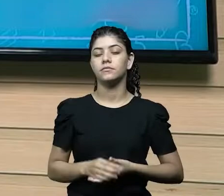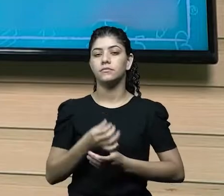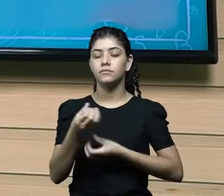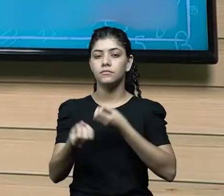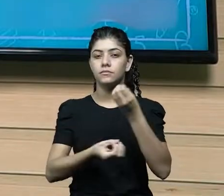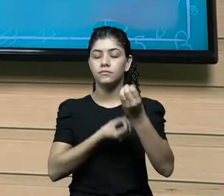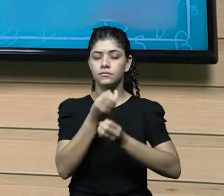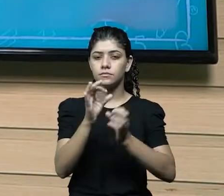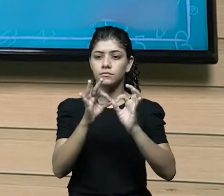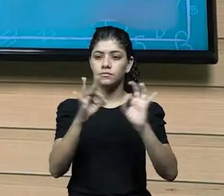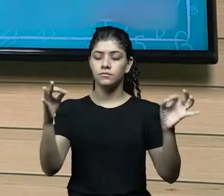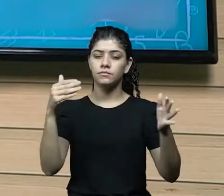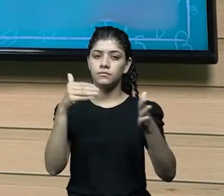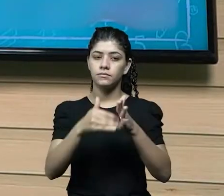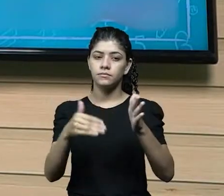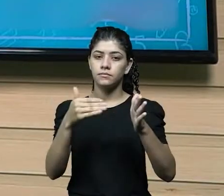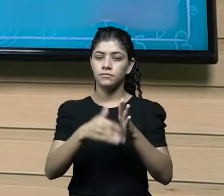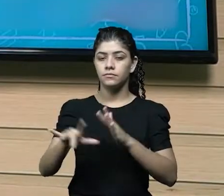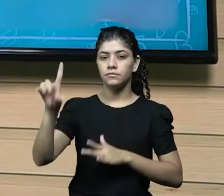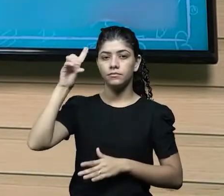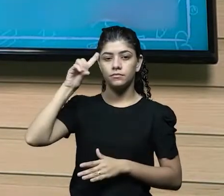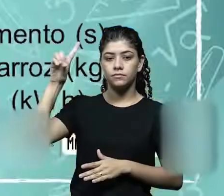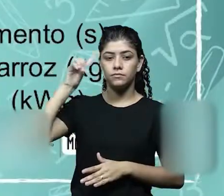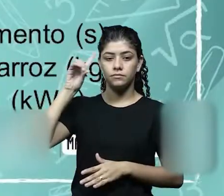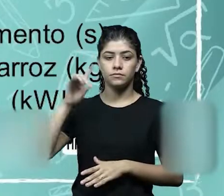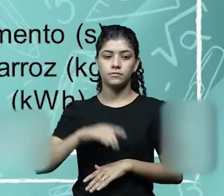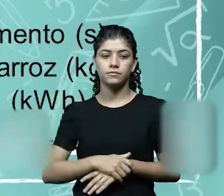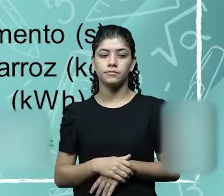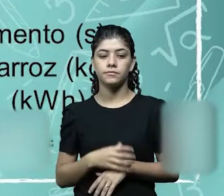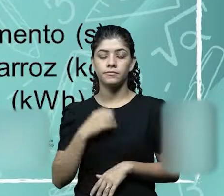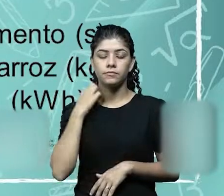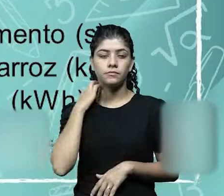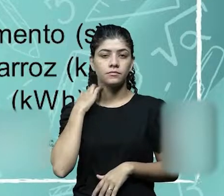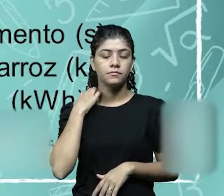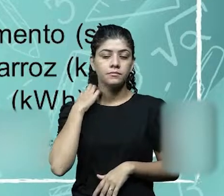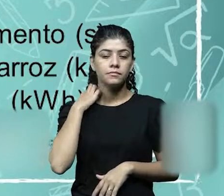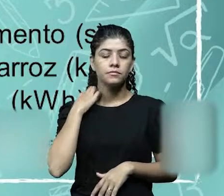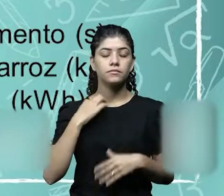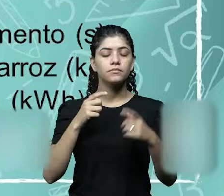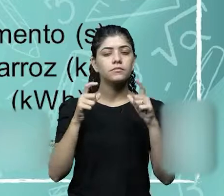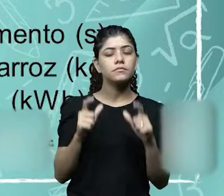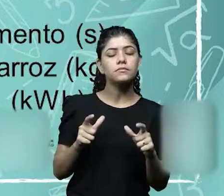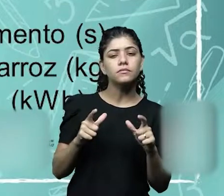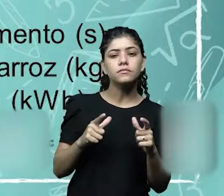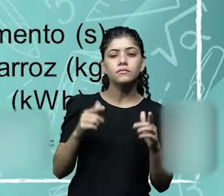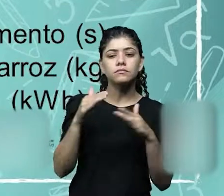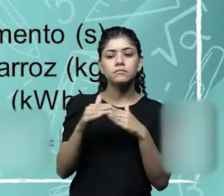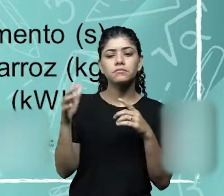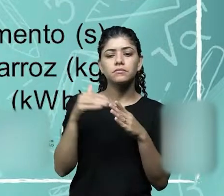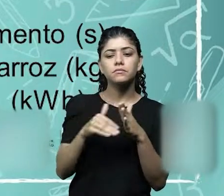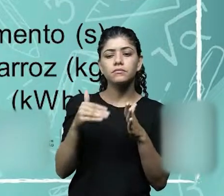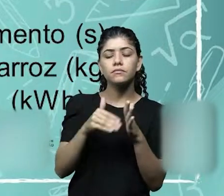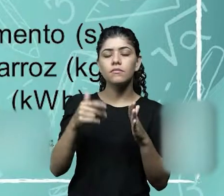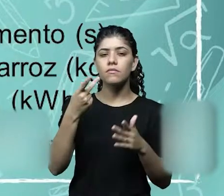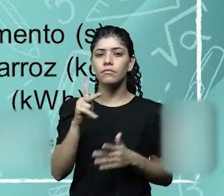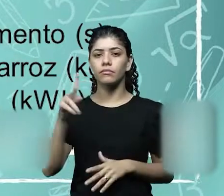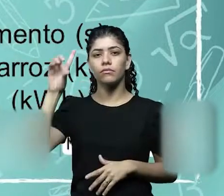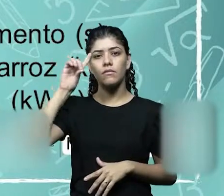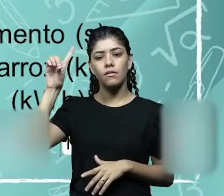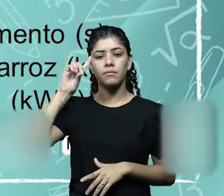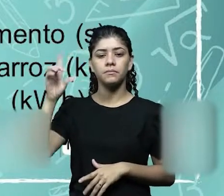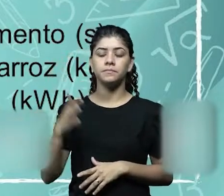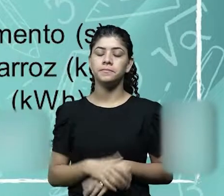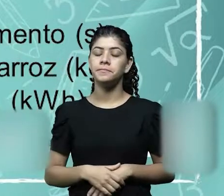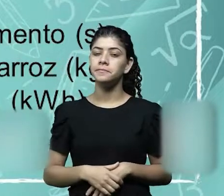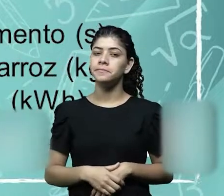é que essas medidas afetam no seu dia a dia? Onde a metrologia afeta seu dia a dia? Velocidade